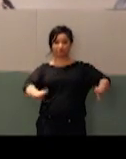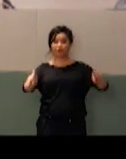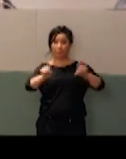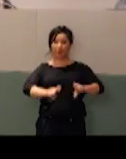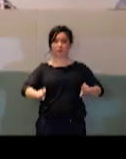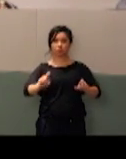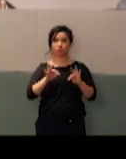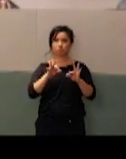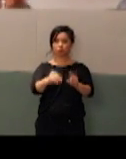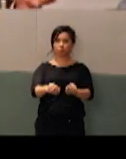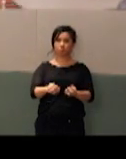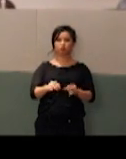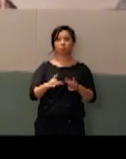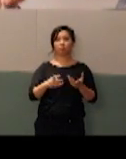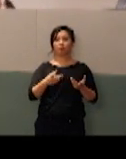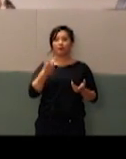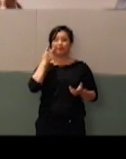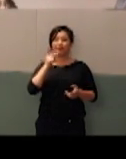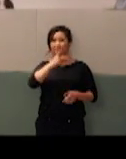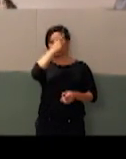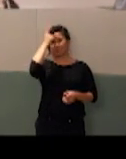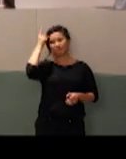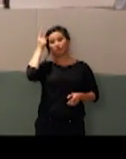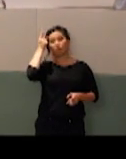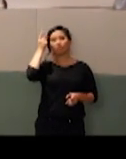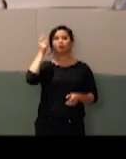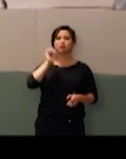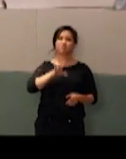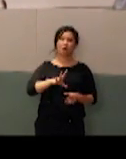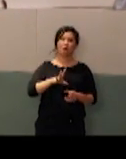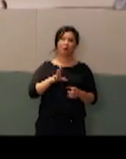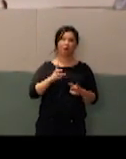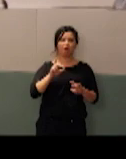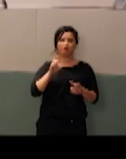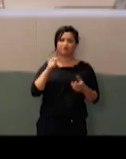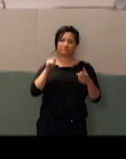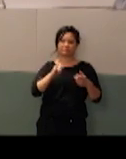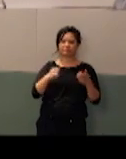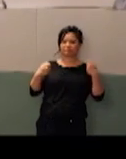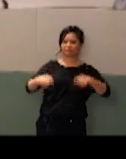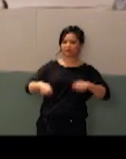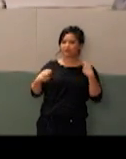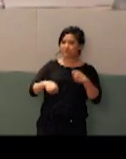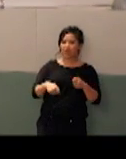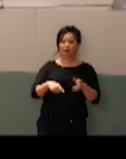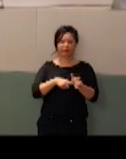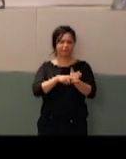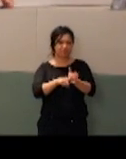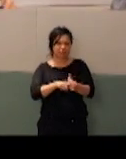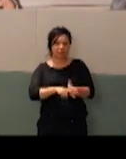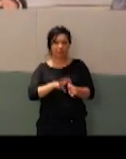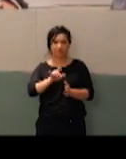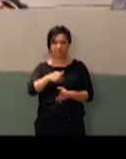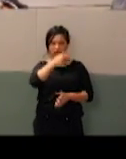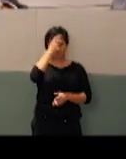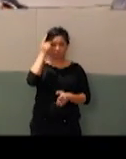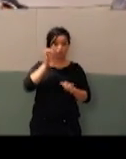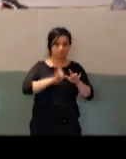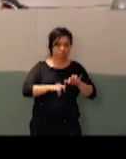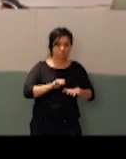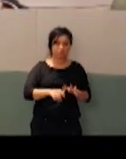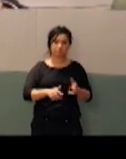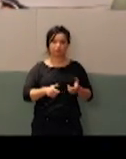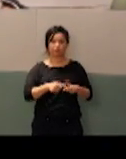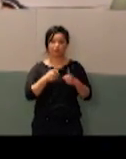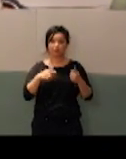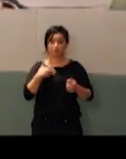inclusive, da pessoa. Só em casos excepcionais, que precisa de inspeção, é que deve ter a presença de pessoas.